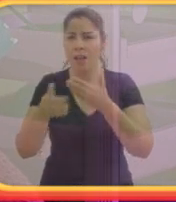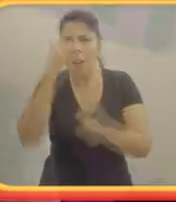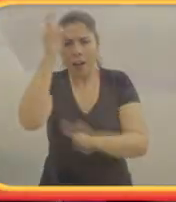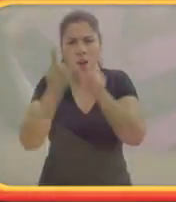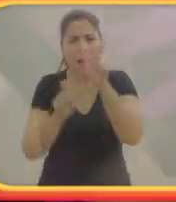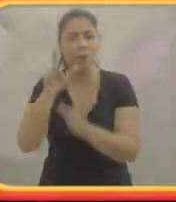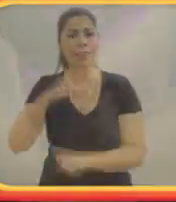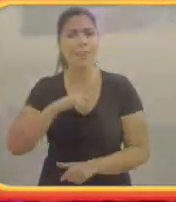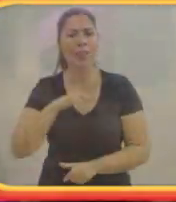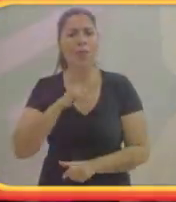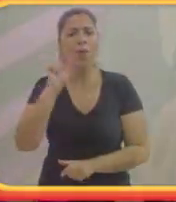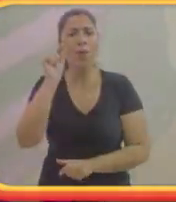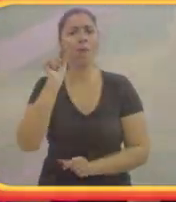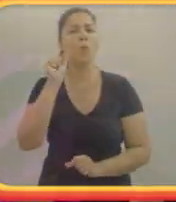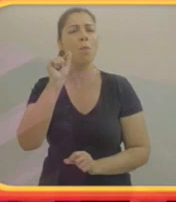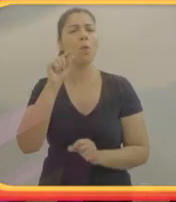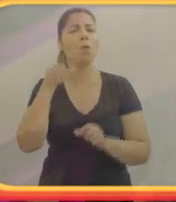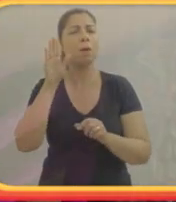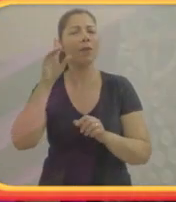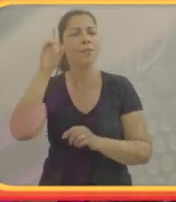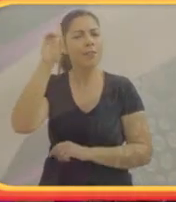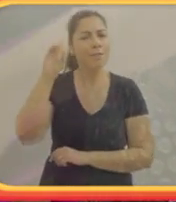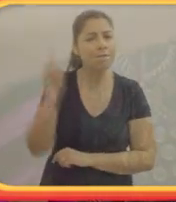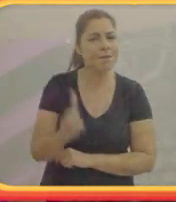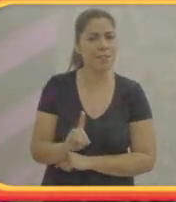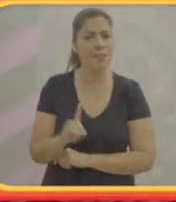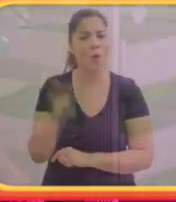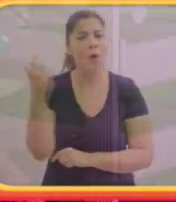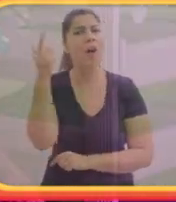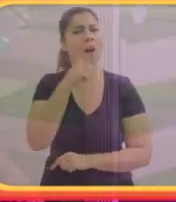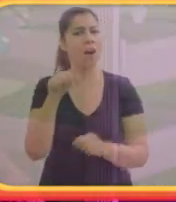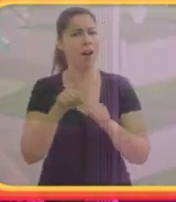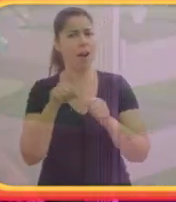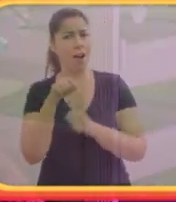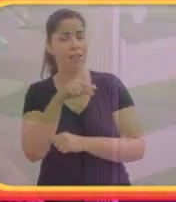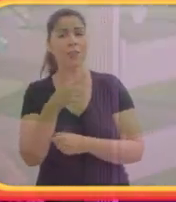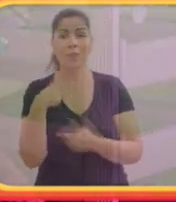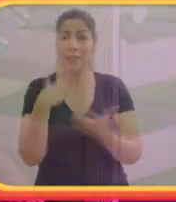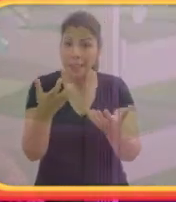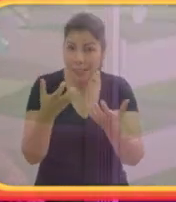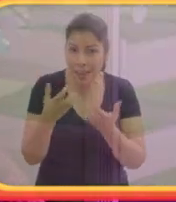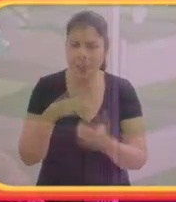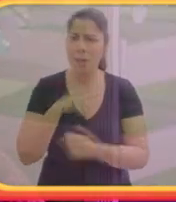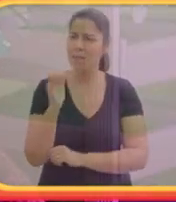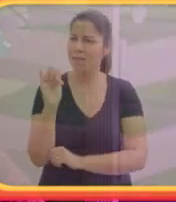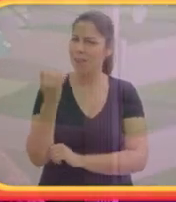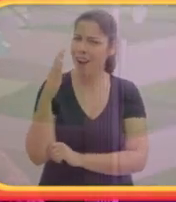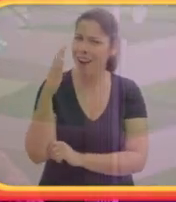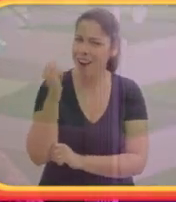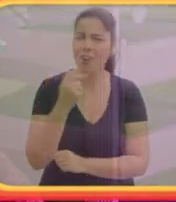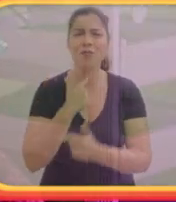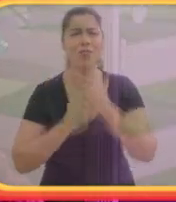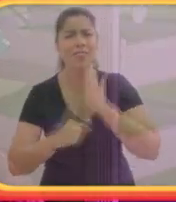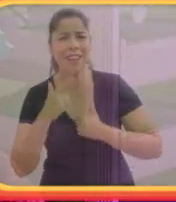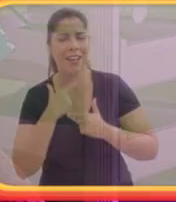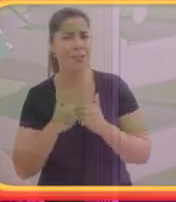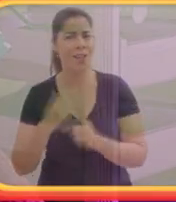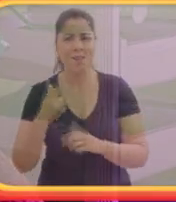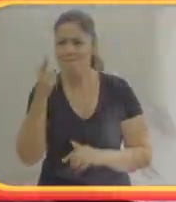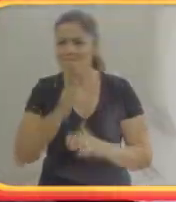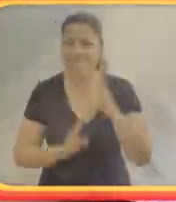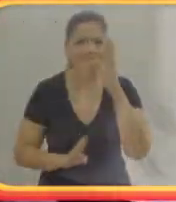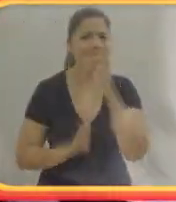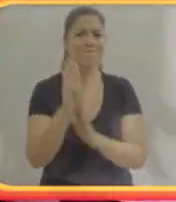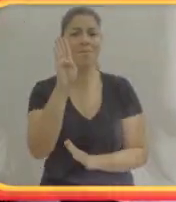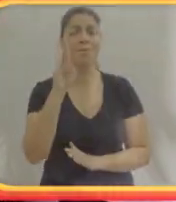tato. Então tem como fazer. Na verdade, qualquer pessoa que tem uma deficiência consegue fazer. É só querer, é só ter força de vontade. E o